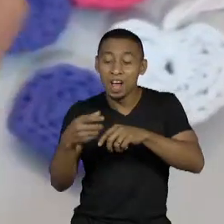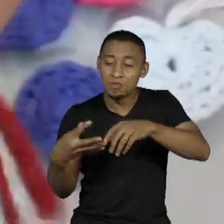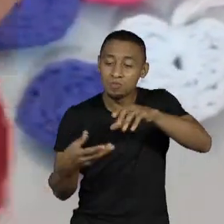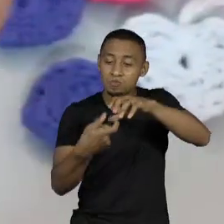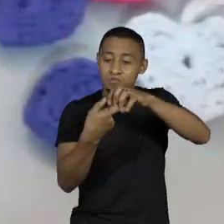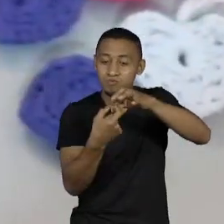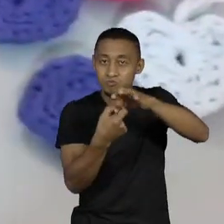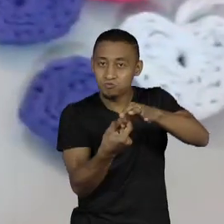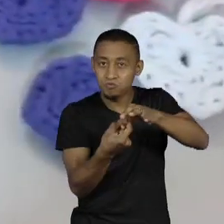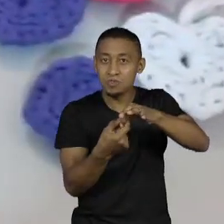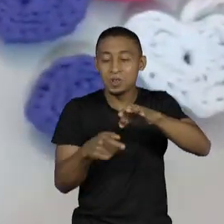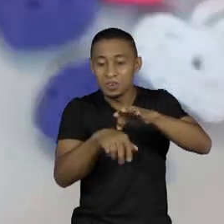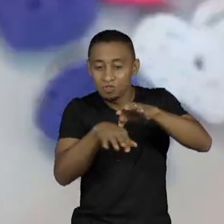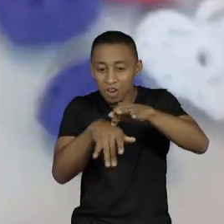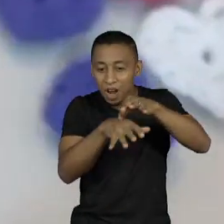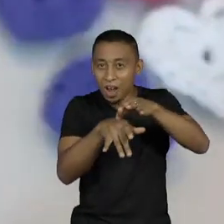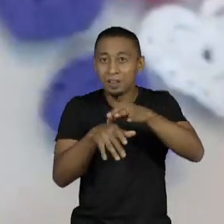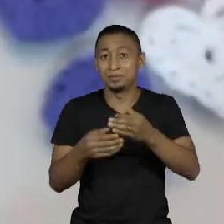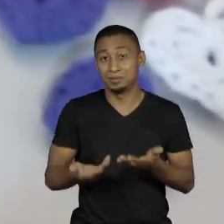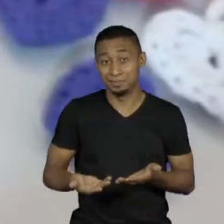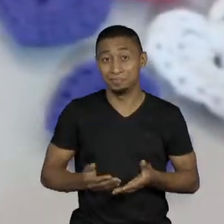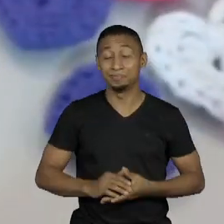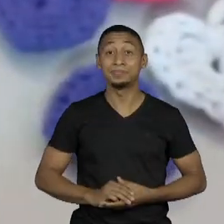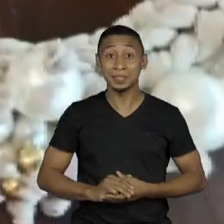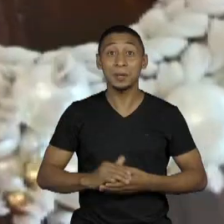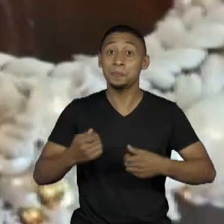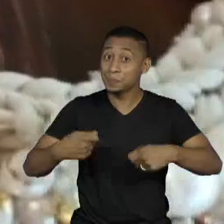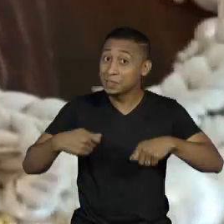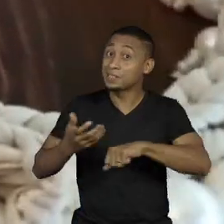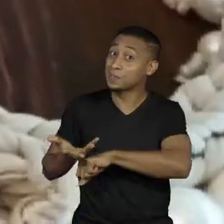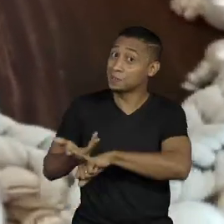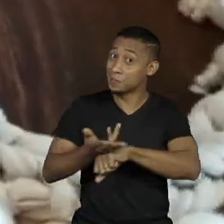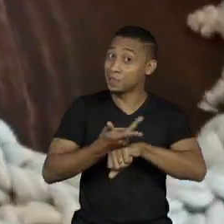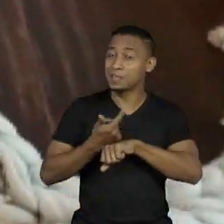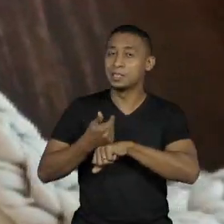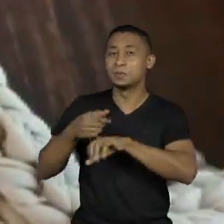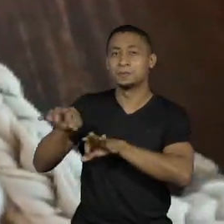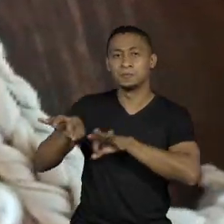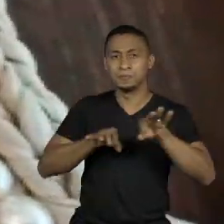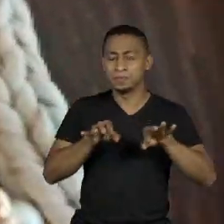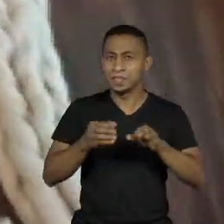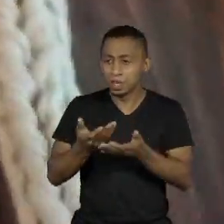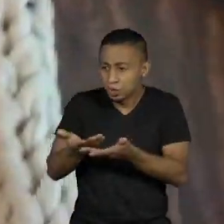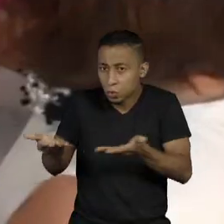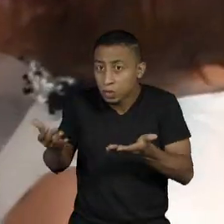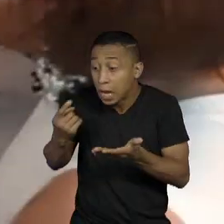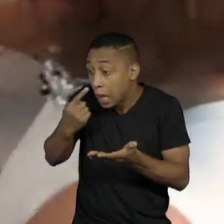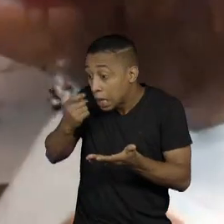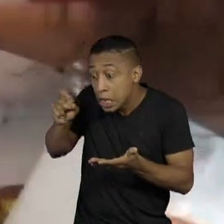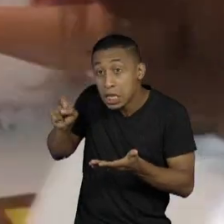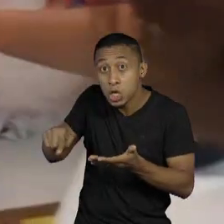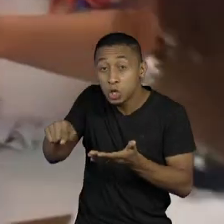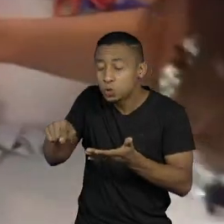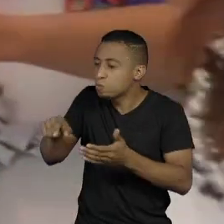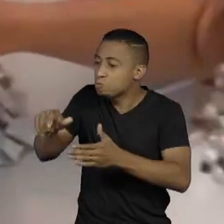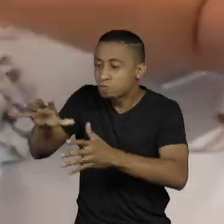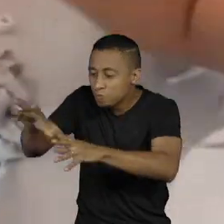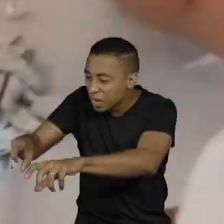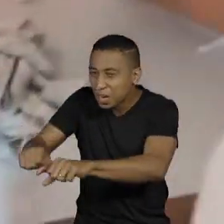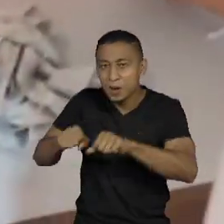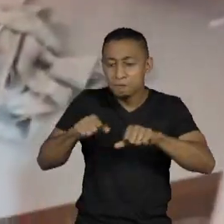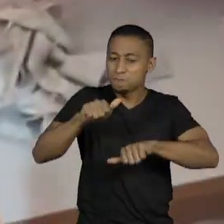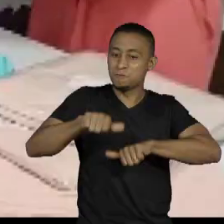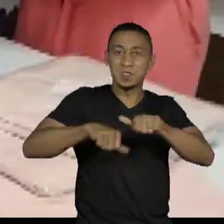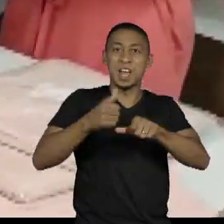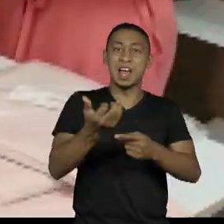Era preciso uma boa dose de talento para transformar o que ia para o lixo em arte. As empresárias, então,